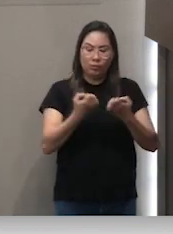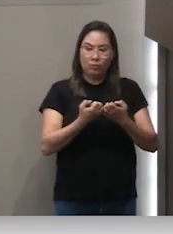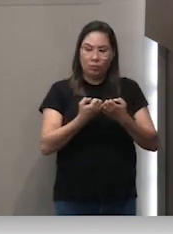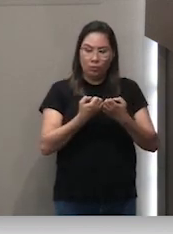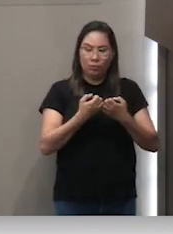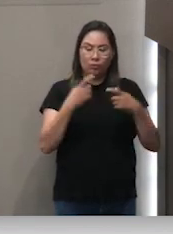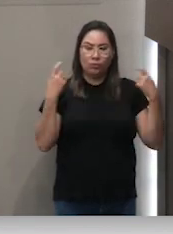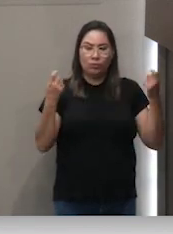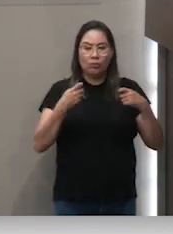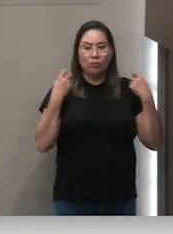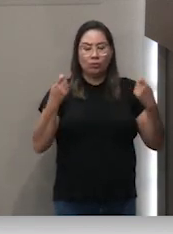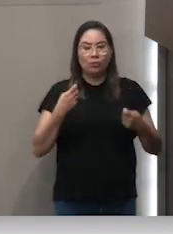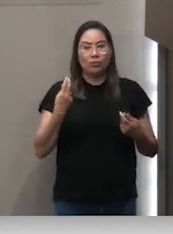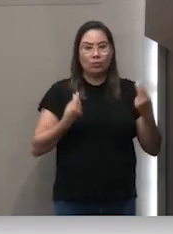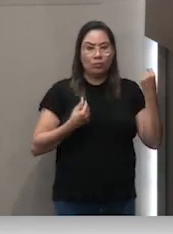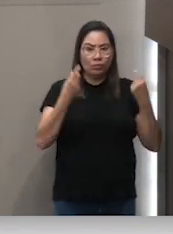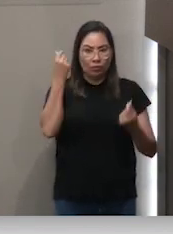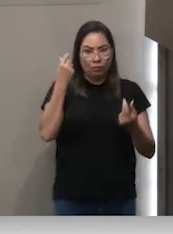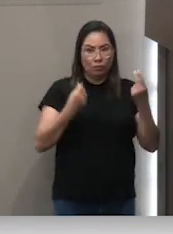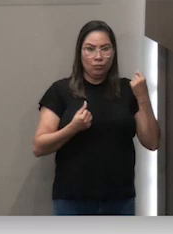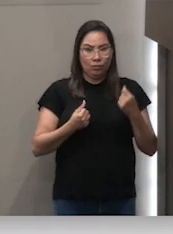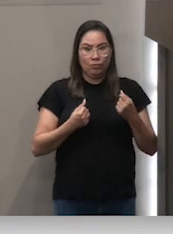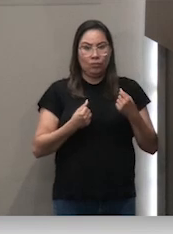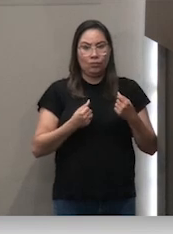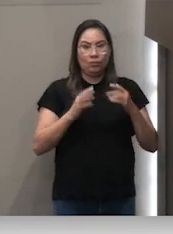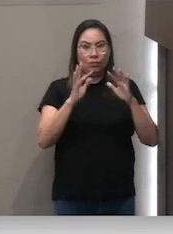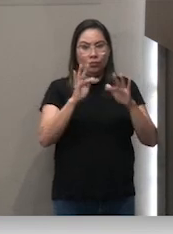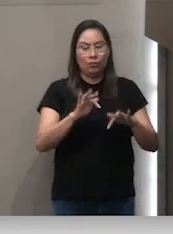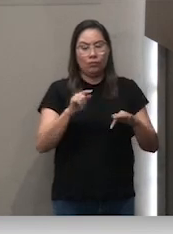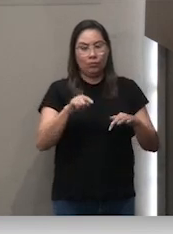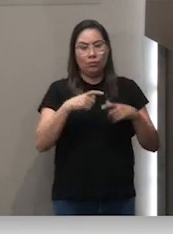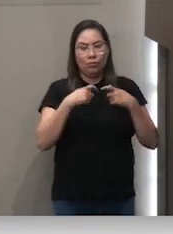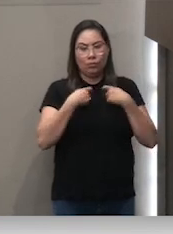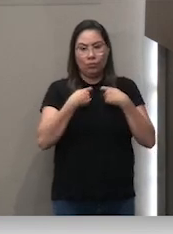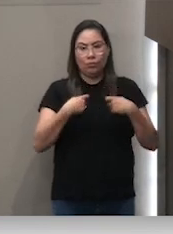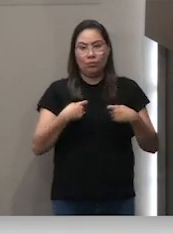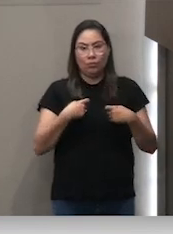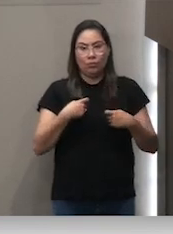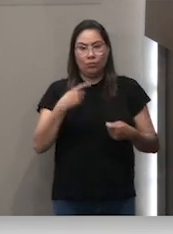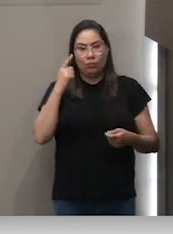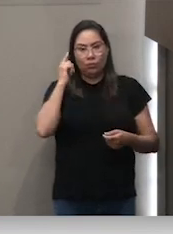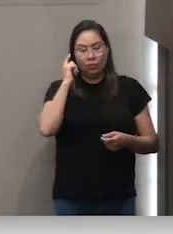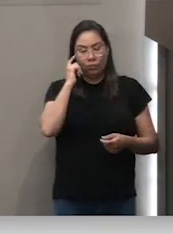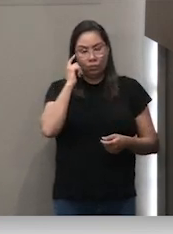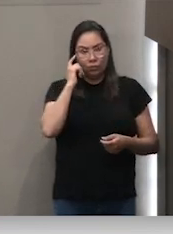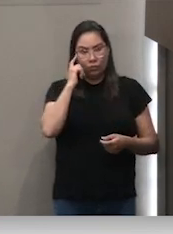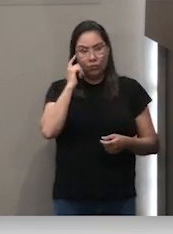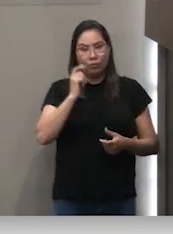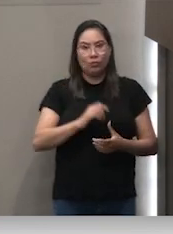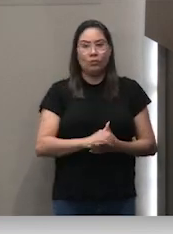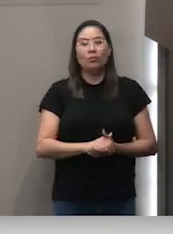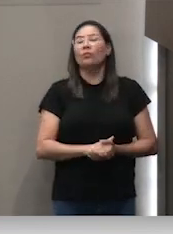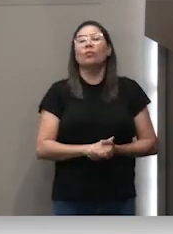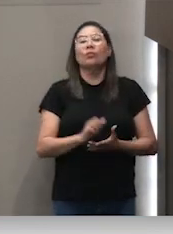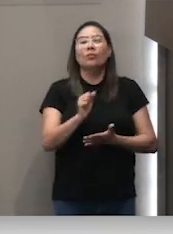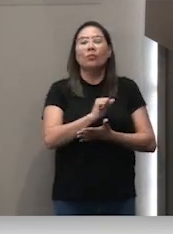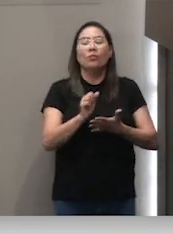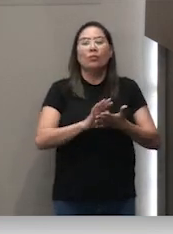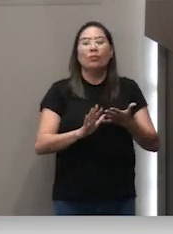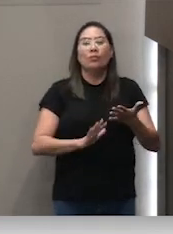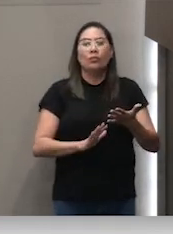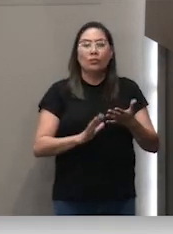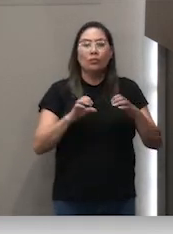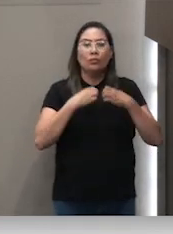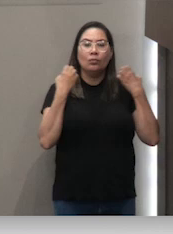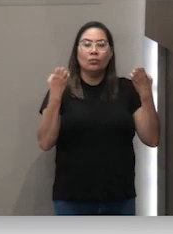folclore que aconteceu, encerramento aqui no Lalau Miranda. Pensem numa atividade,